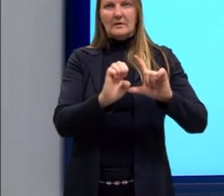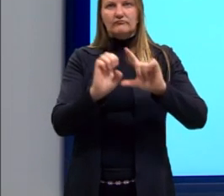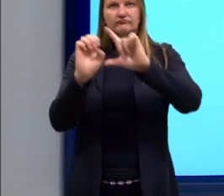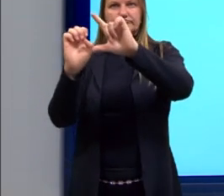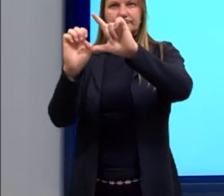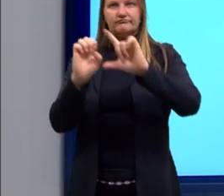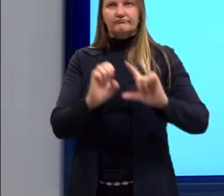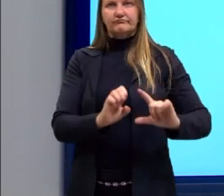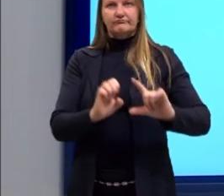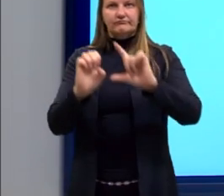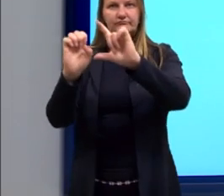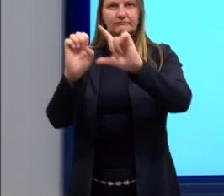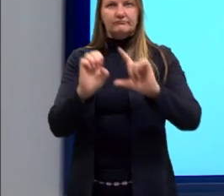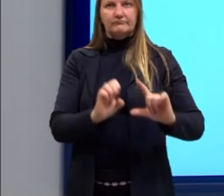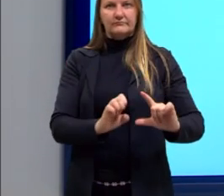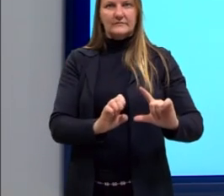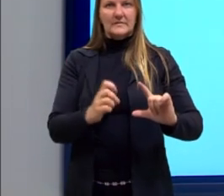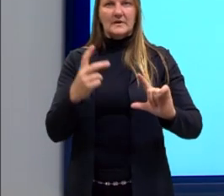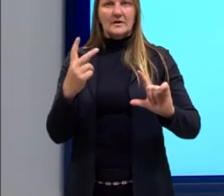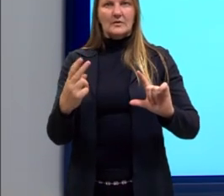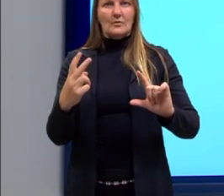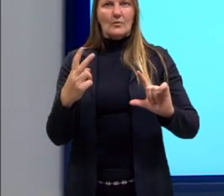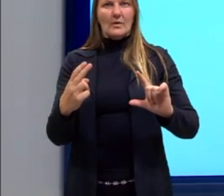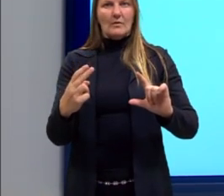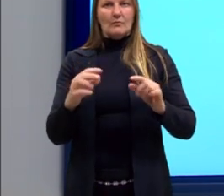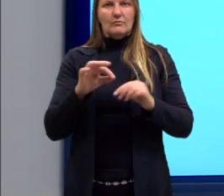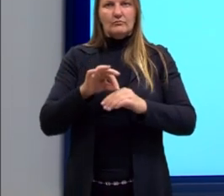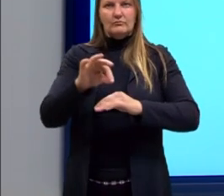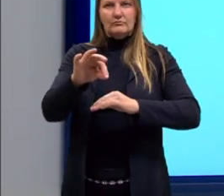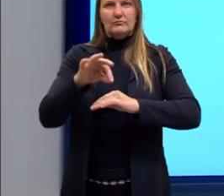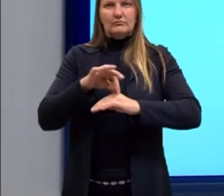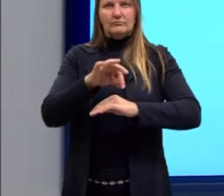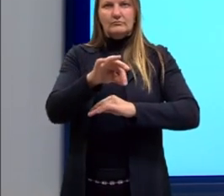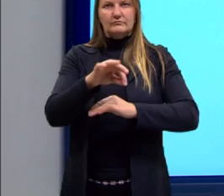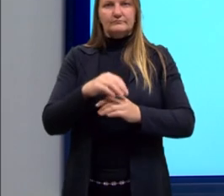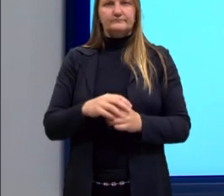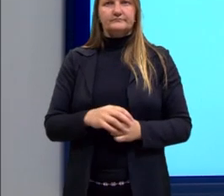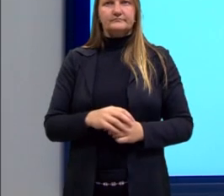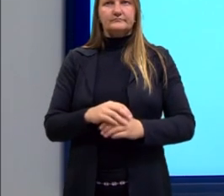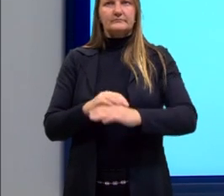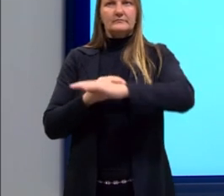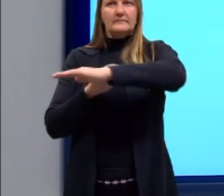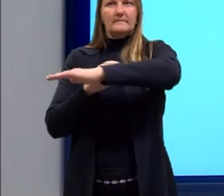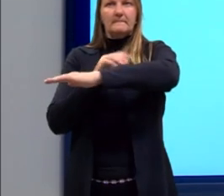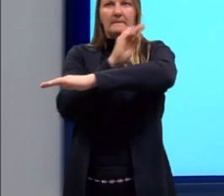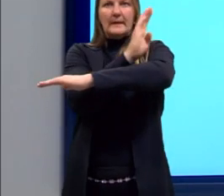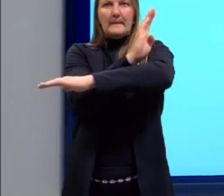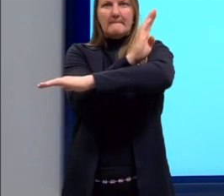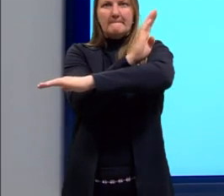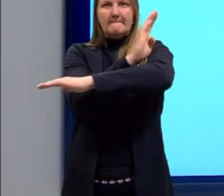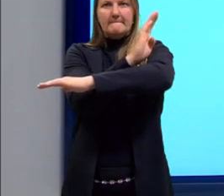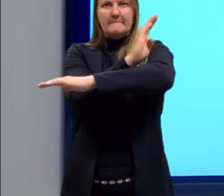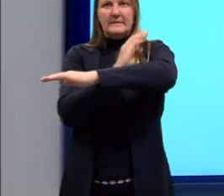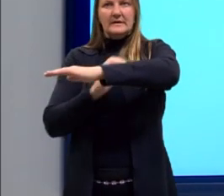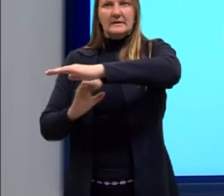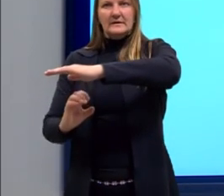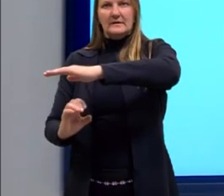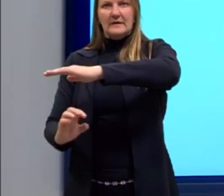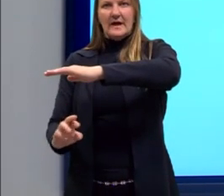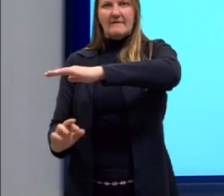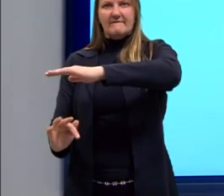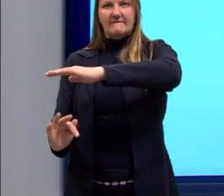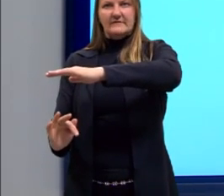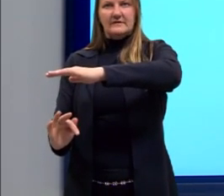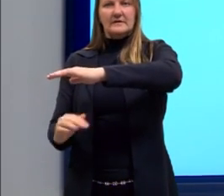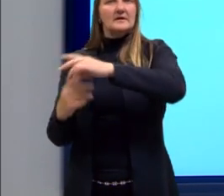portanto eles têm exatamente a mesma medida o ângulo B é correspondente ao ângulo